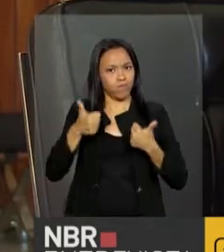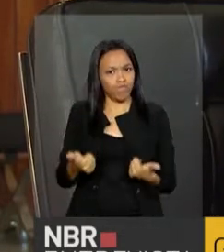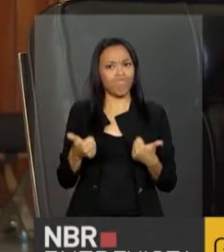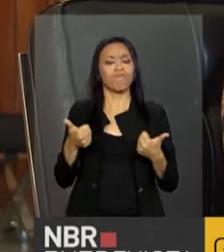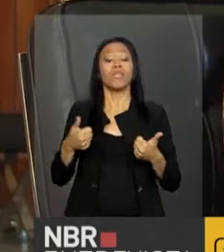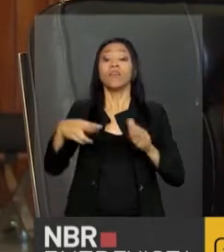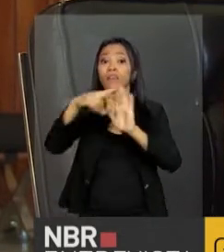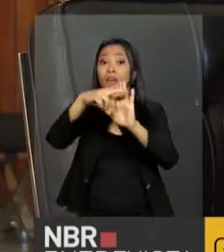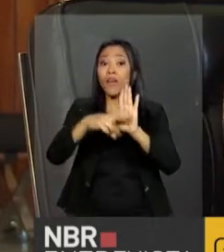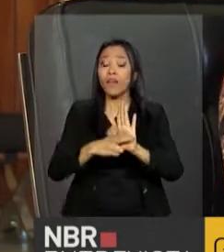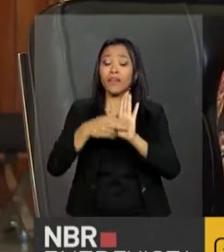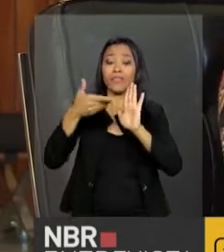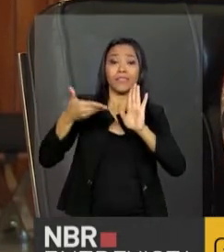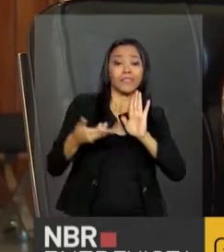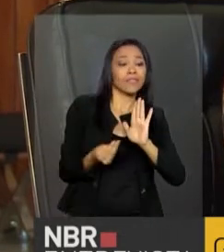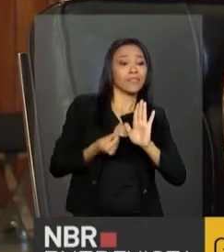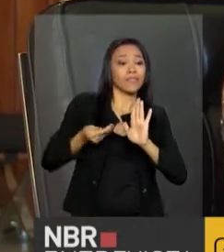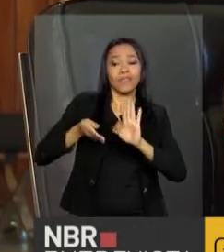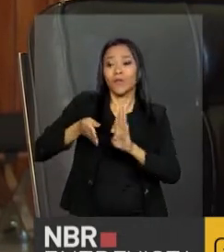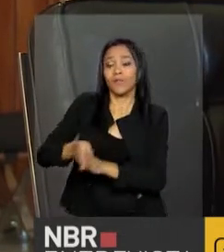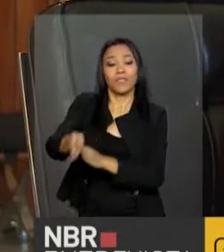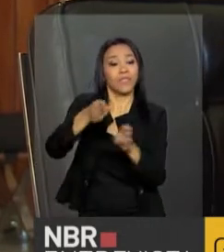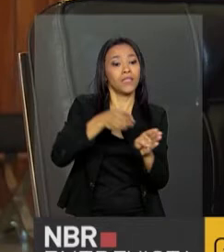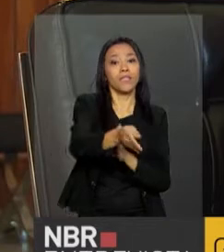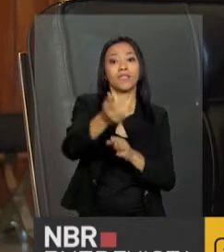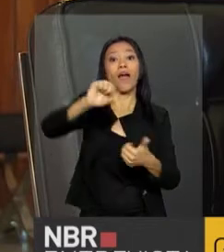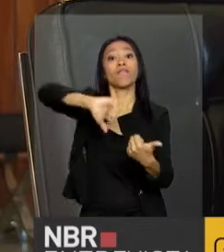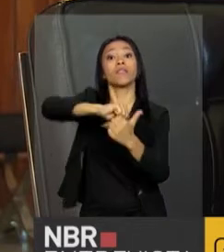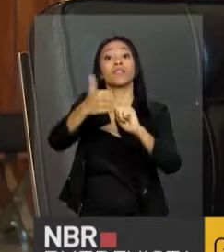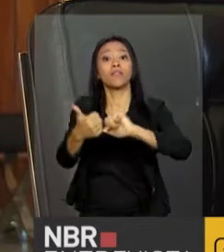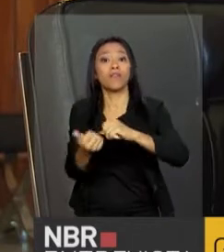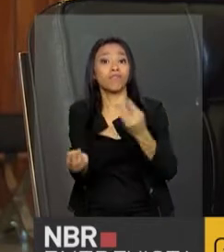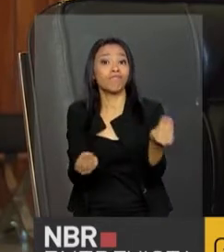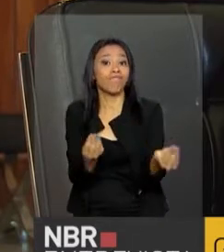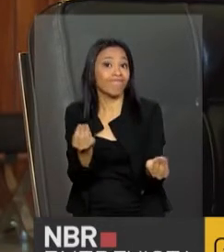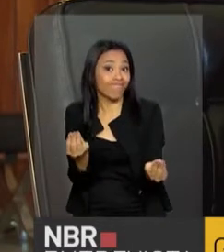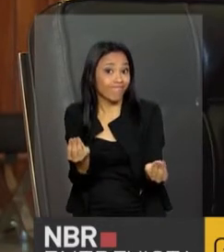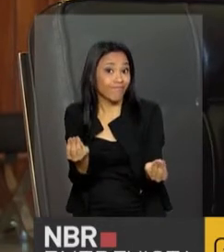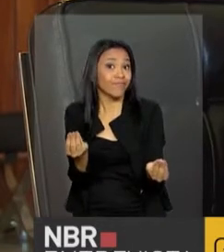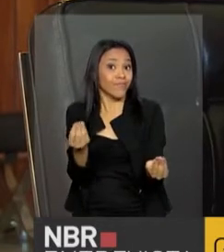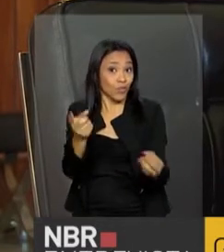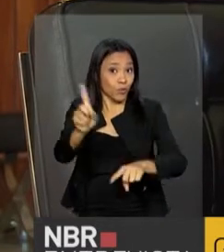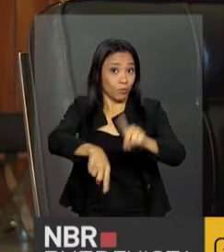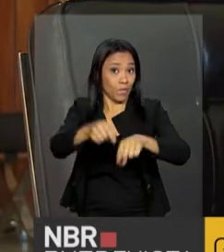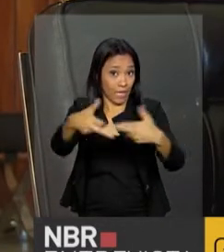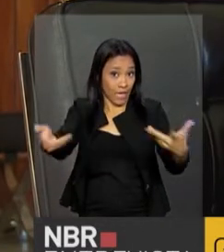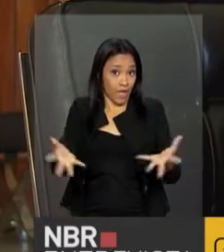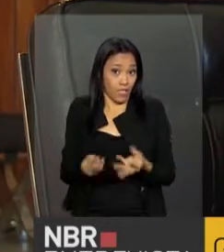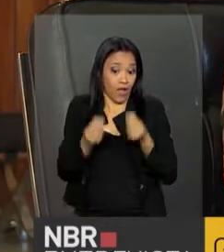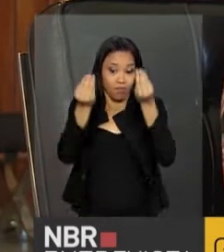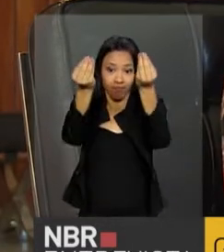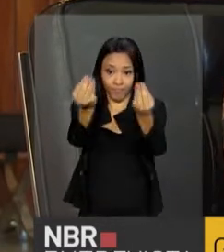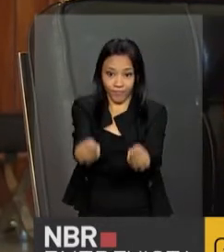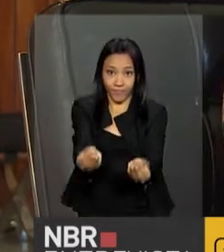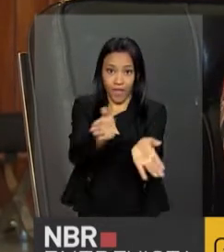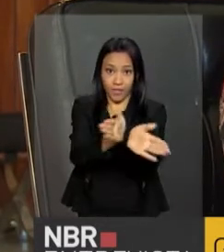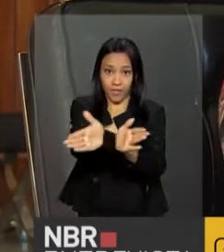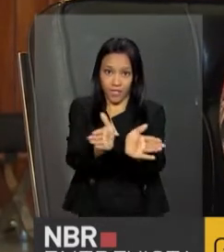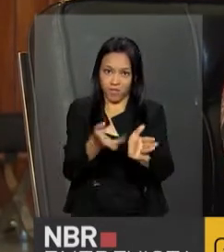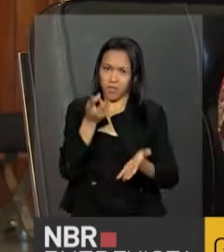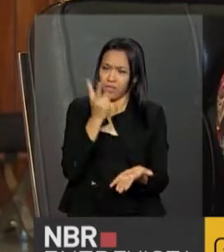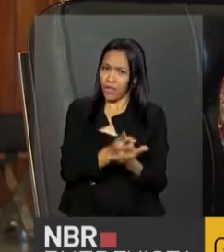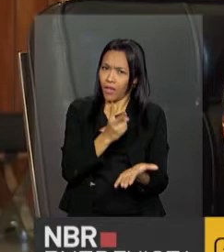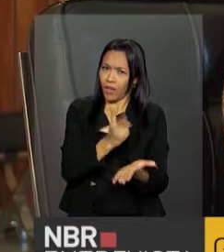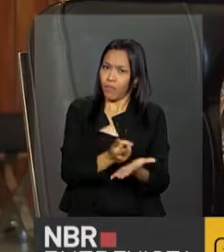padrões que auxiliem na avaliação dos produtos que estão sendo entregues. Porque nem sempre os